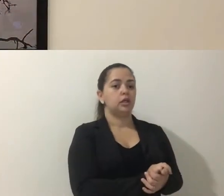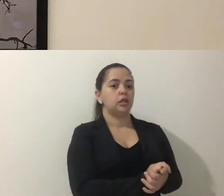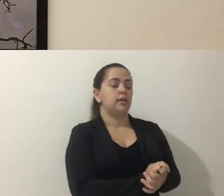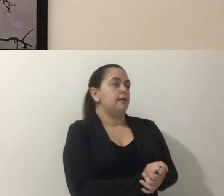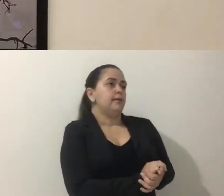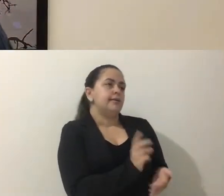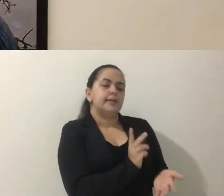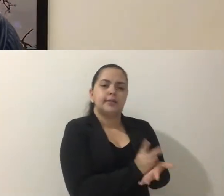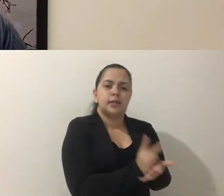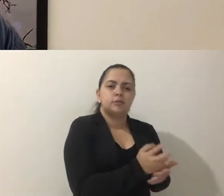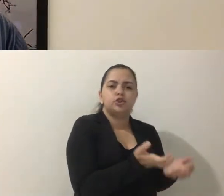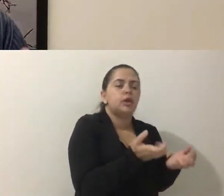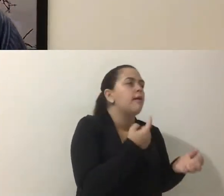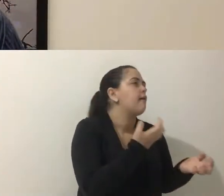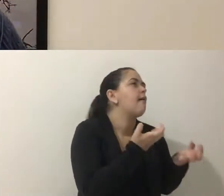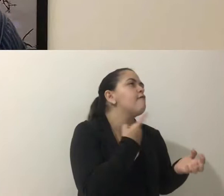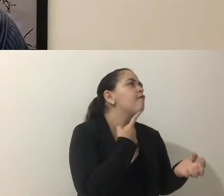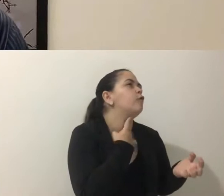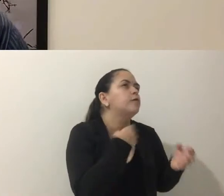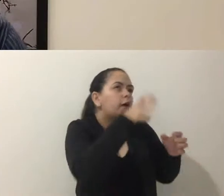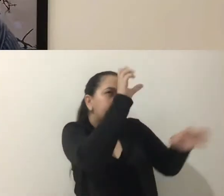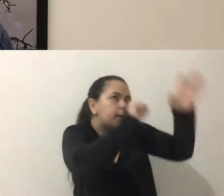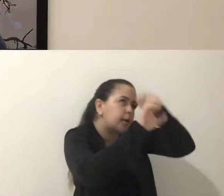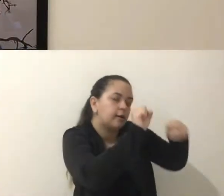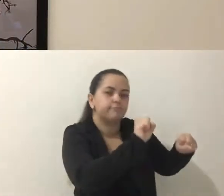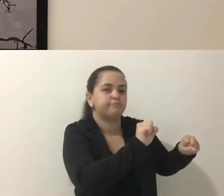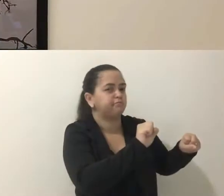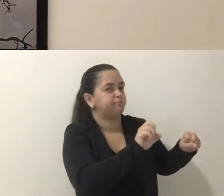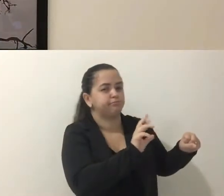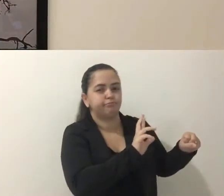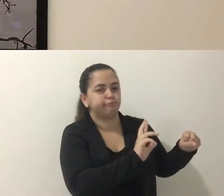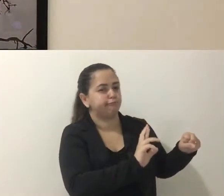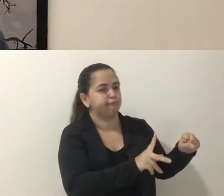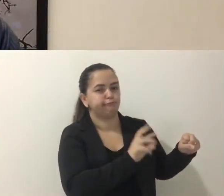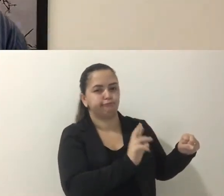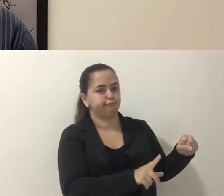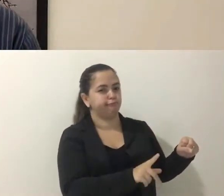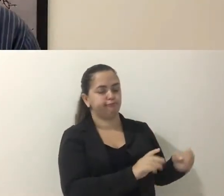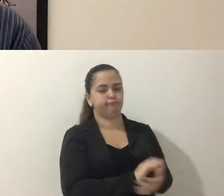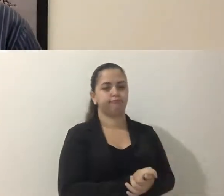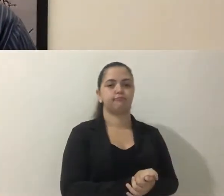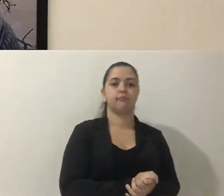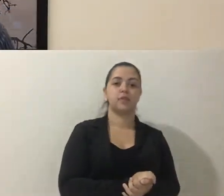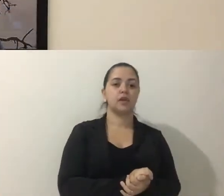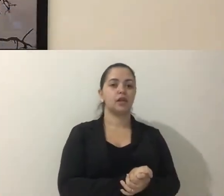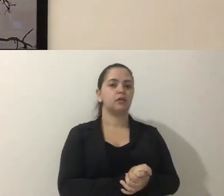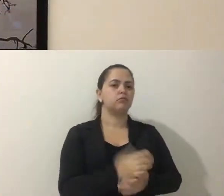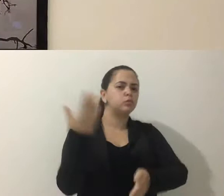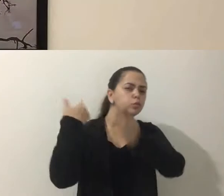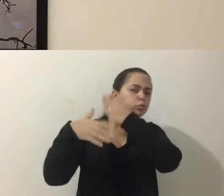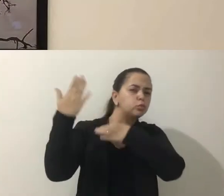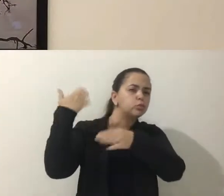porque tinham interesse de aprender. Eles não estavam interessados no aprendizado. Veja bem, na época